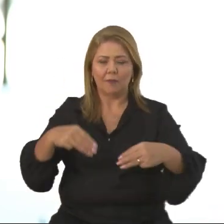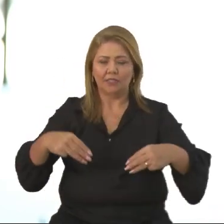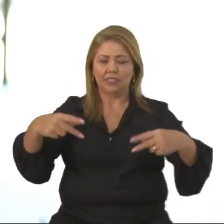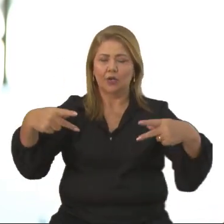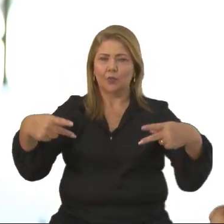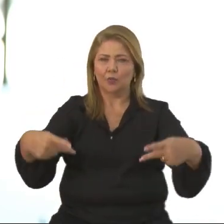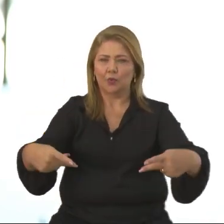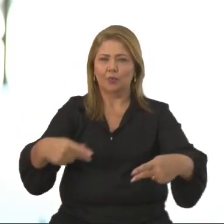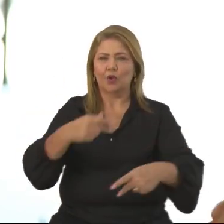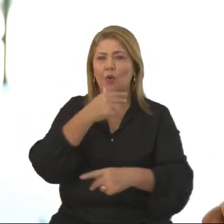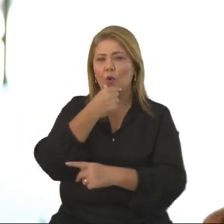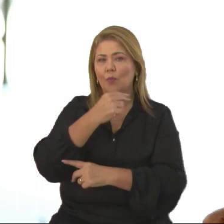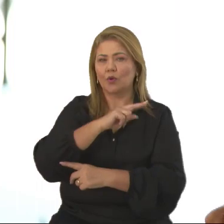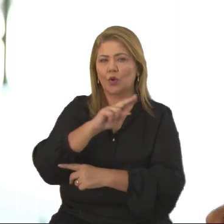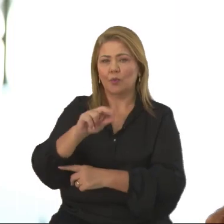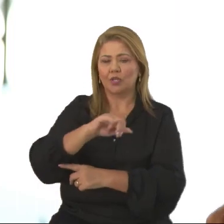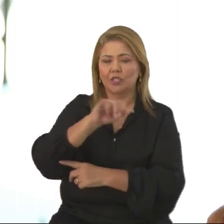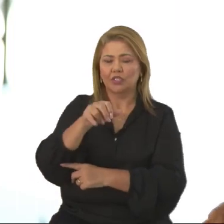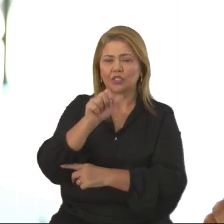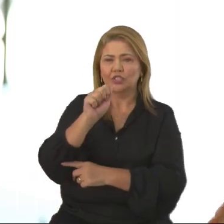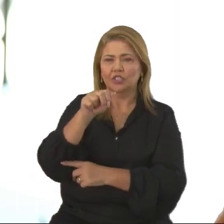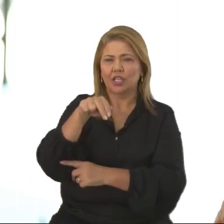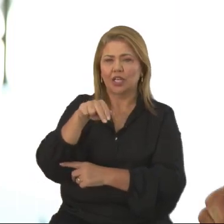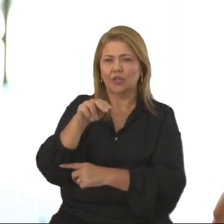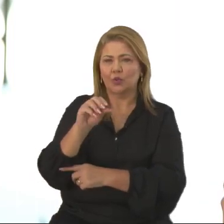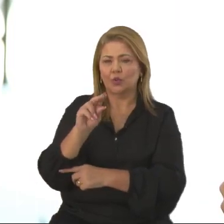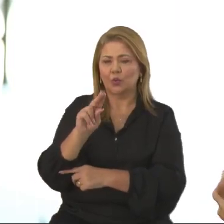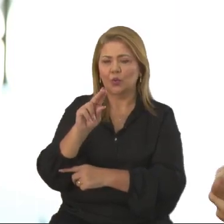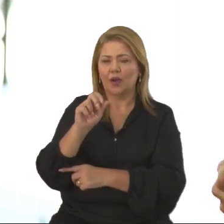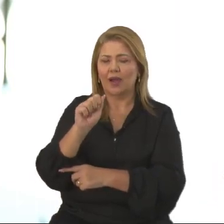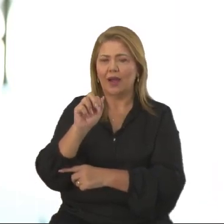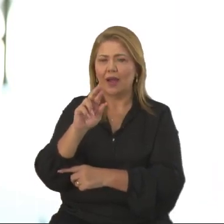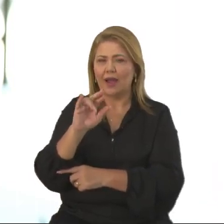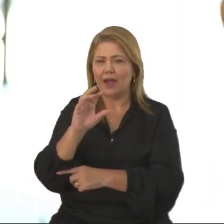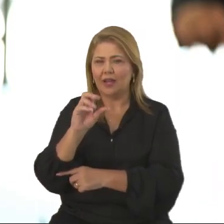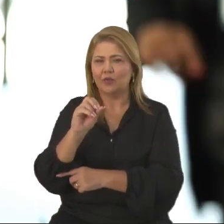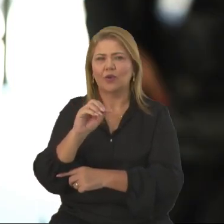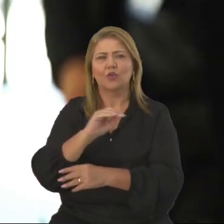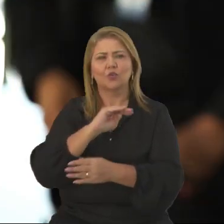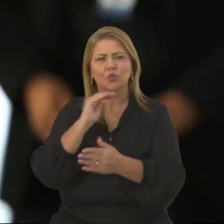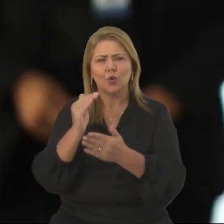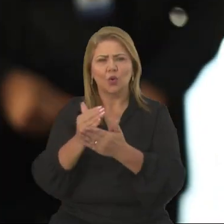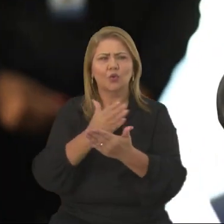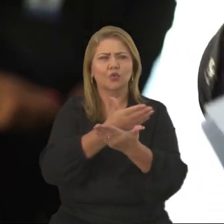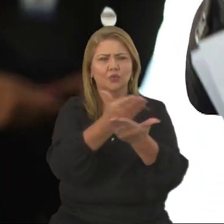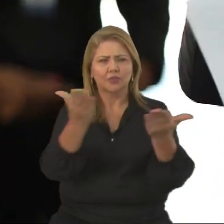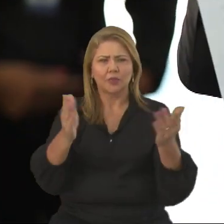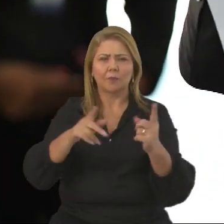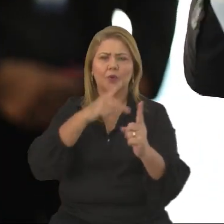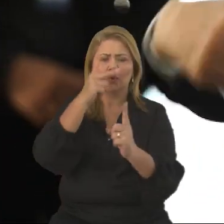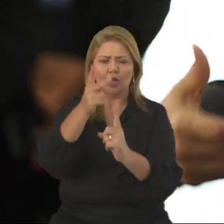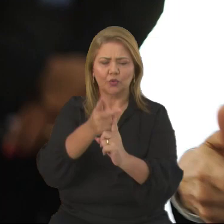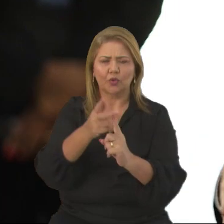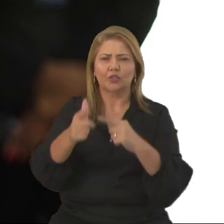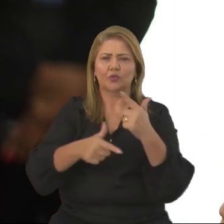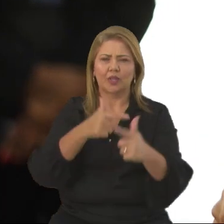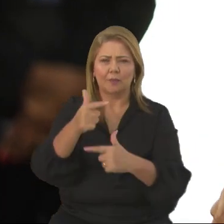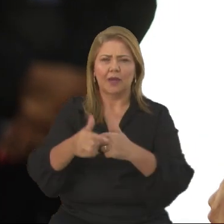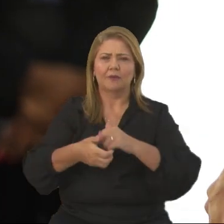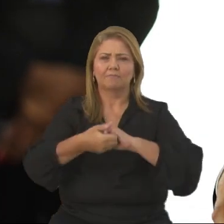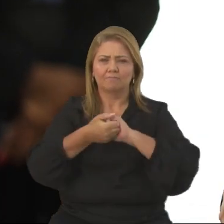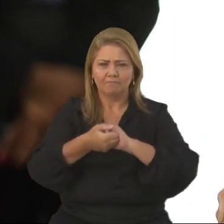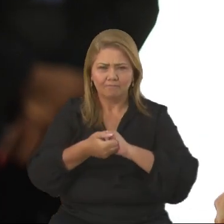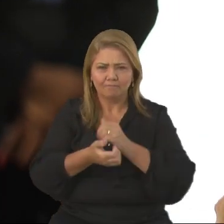Justino Ferreira, na pessoa de quem cumprimentamos todas as procuradoras do trabalho. A juíza